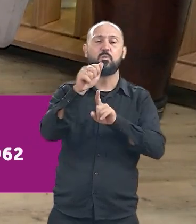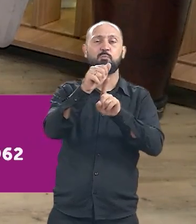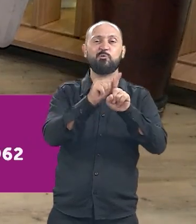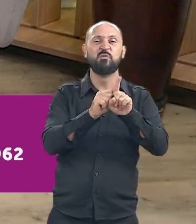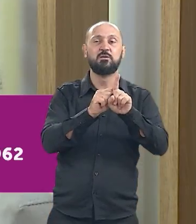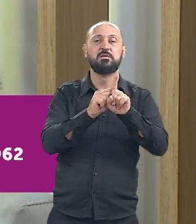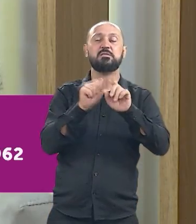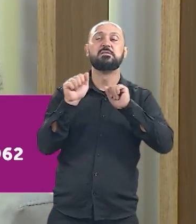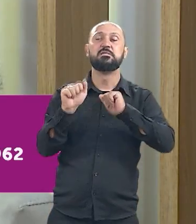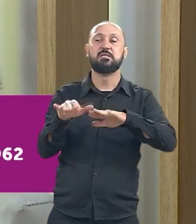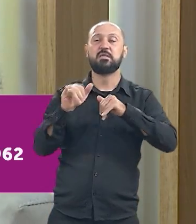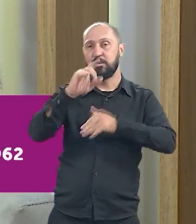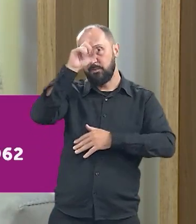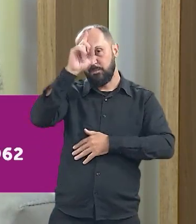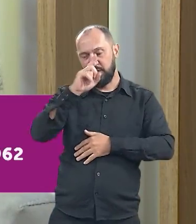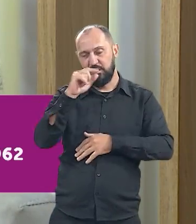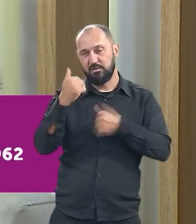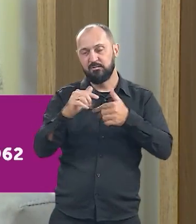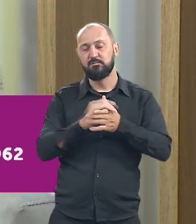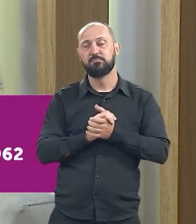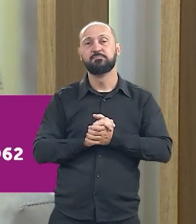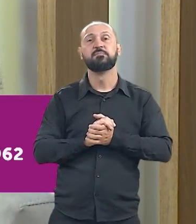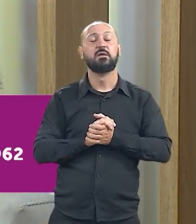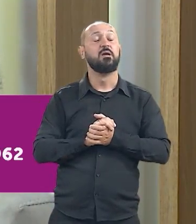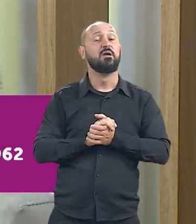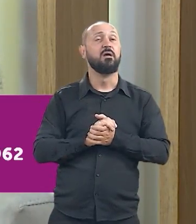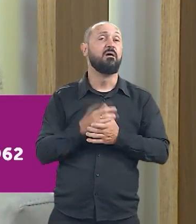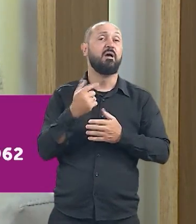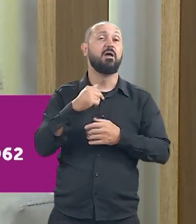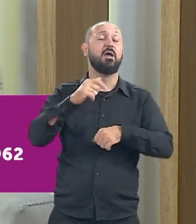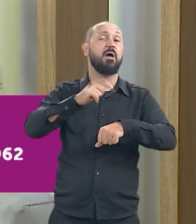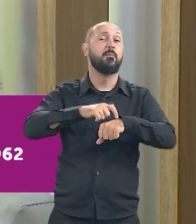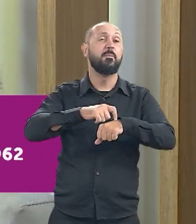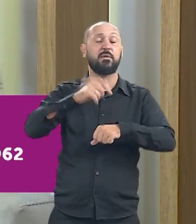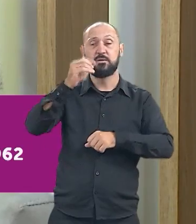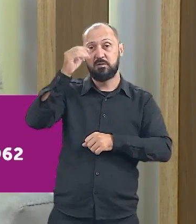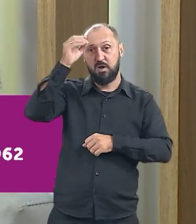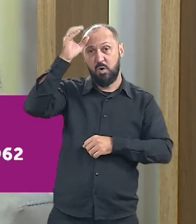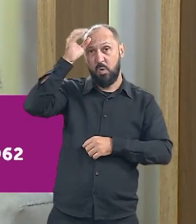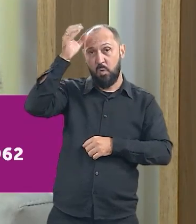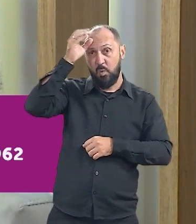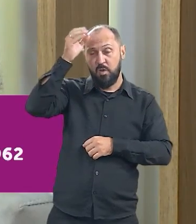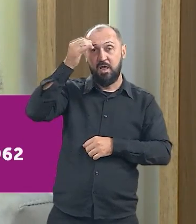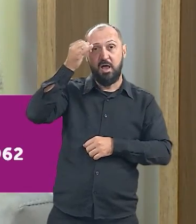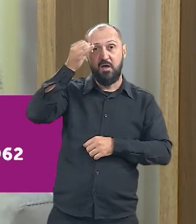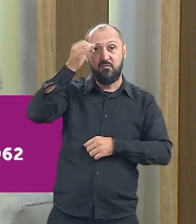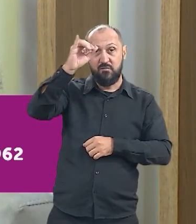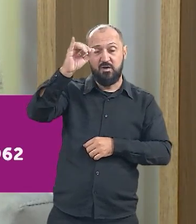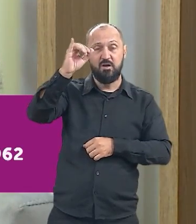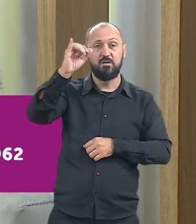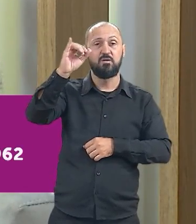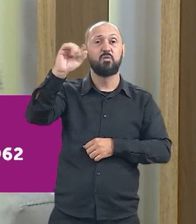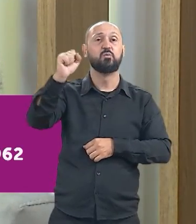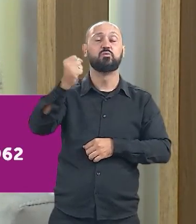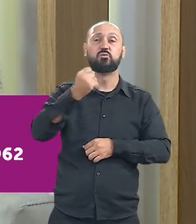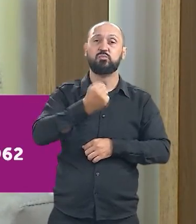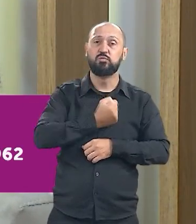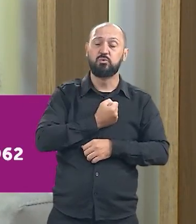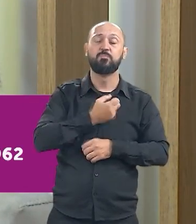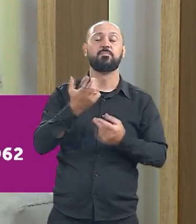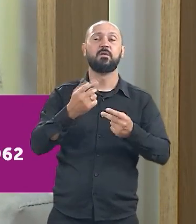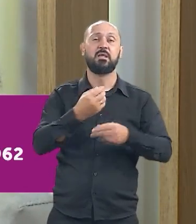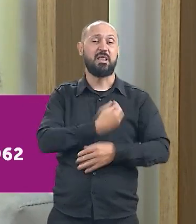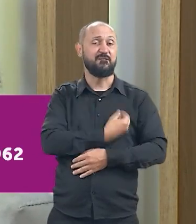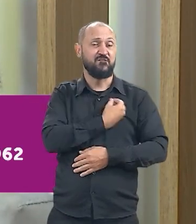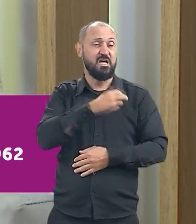tratando aqui? É essa conscientização da prevenção, do suicídio, da valorização da vida, porque isso